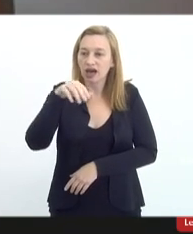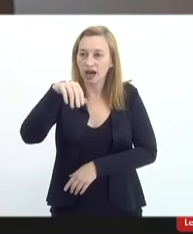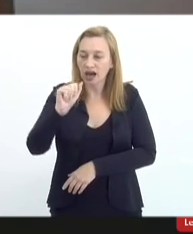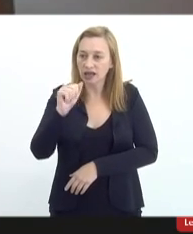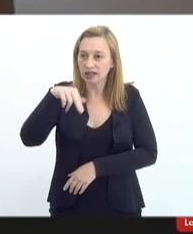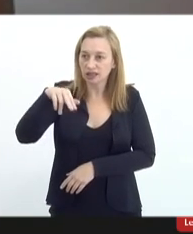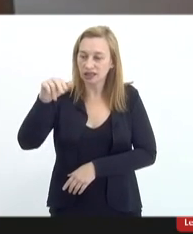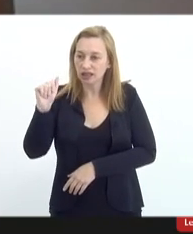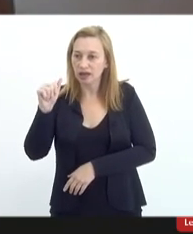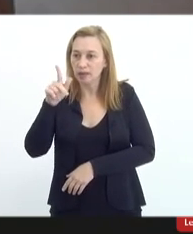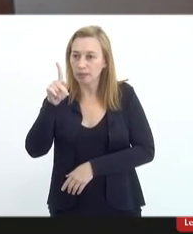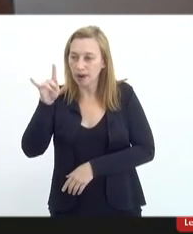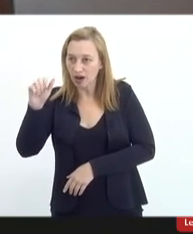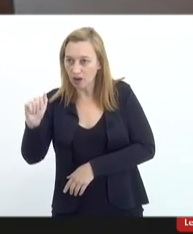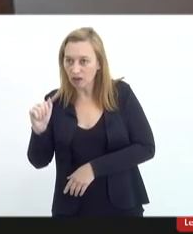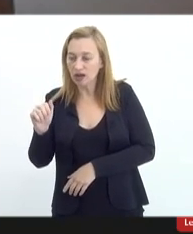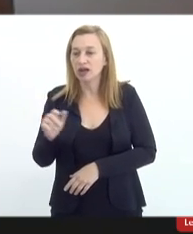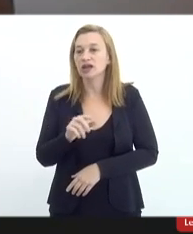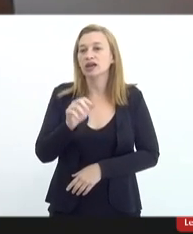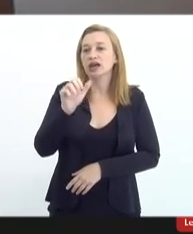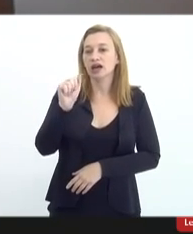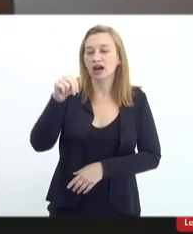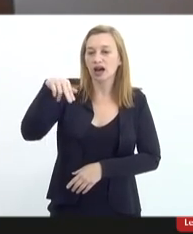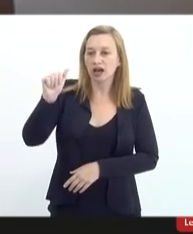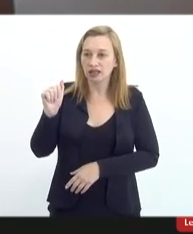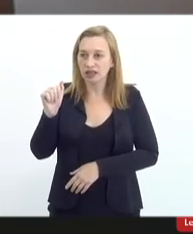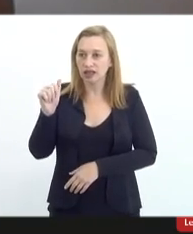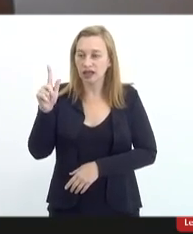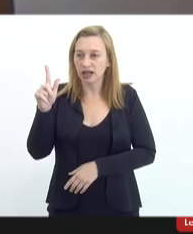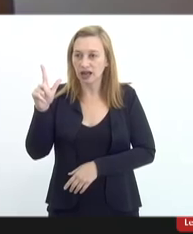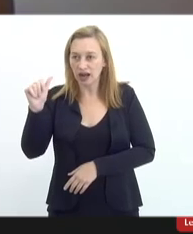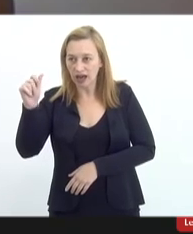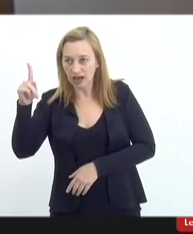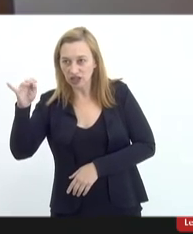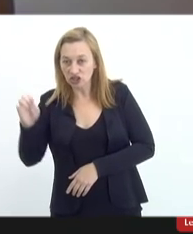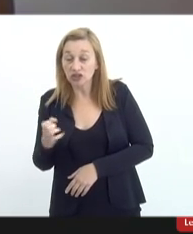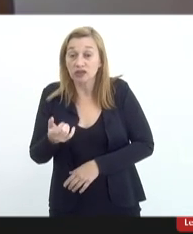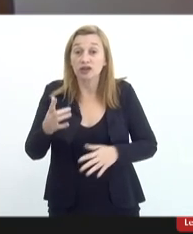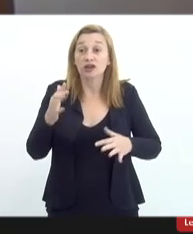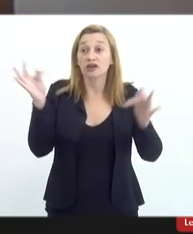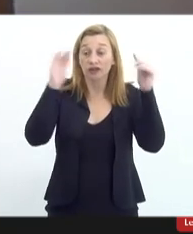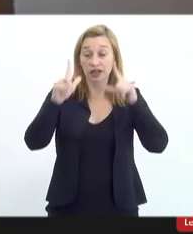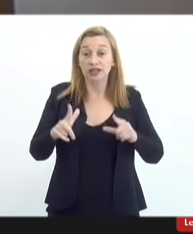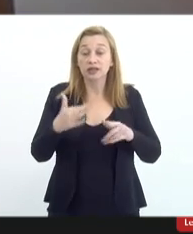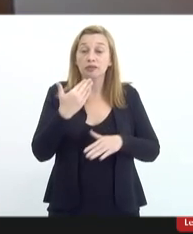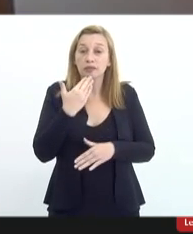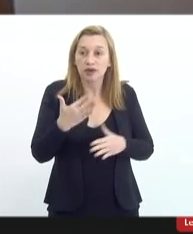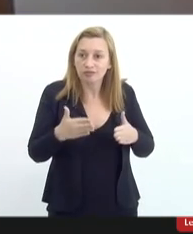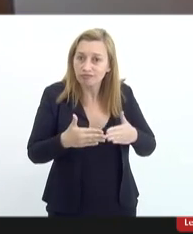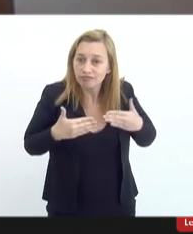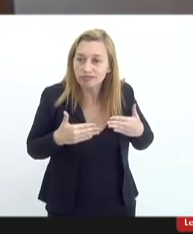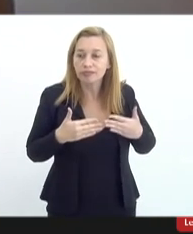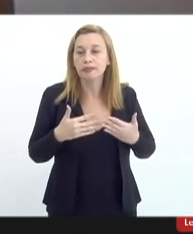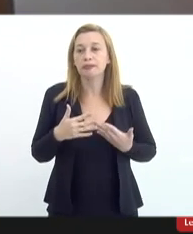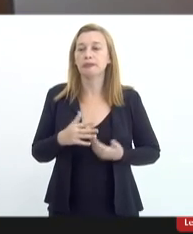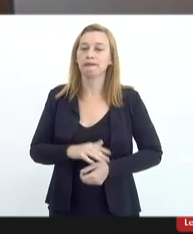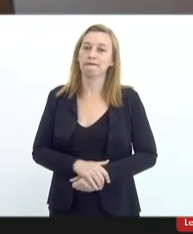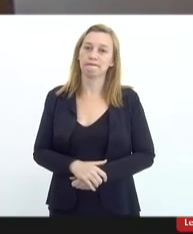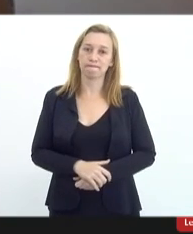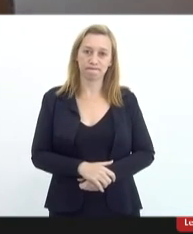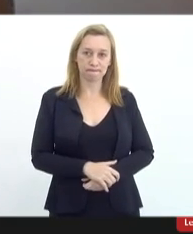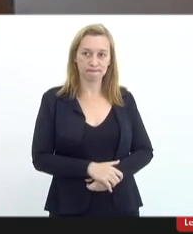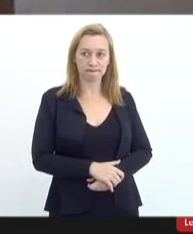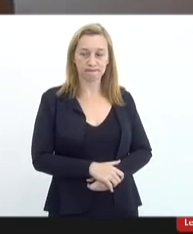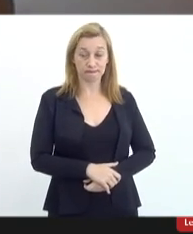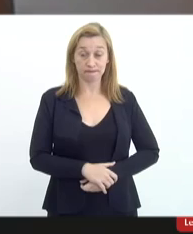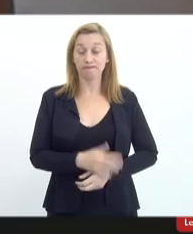Alana Lage, eu fico muito feliz e eu peço licença, então, né, para trazer uma contribuição entre